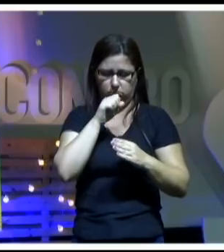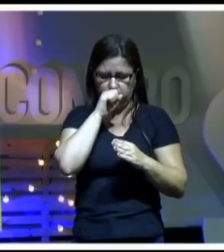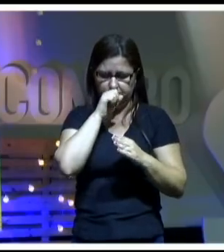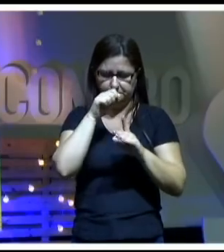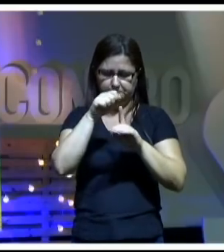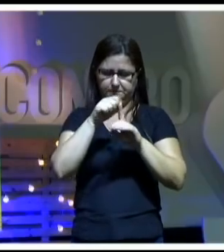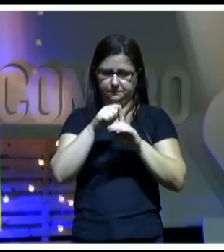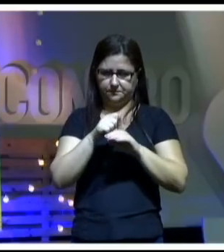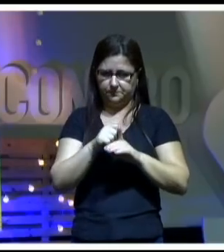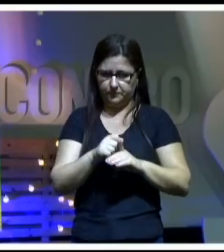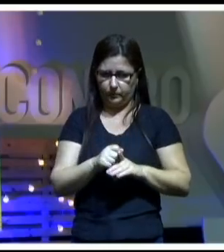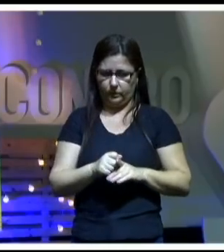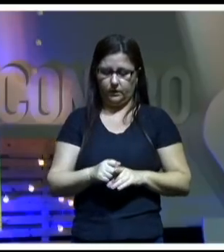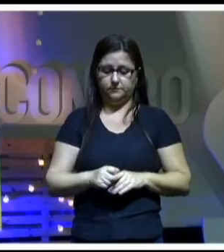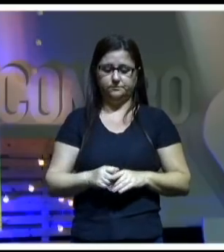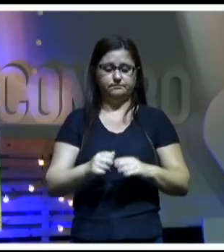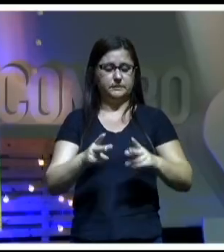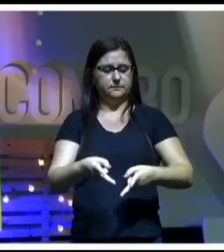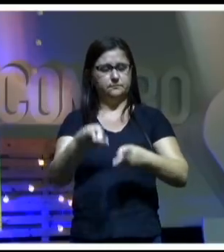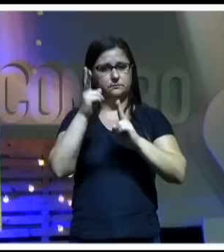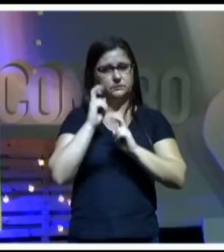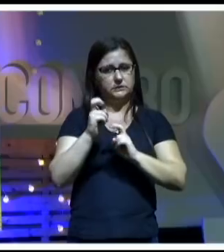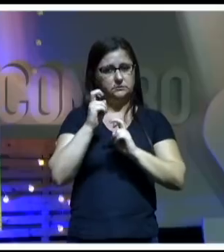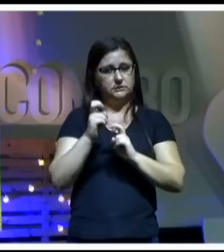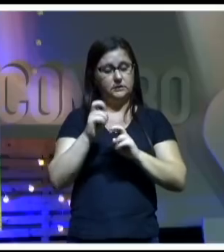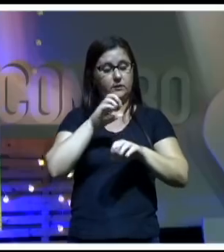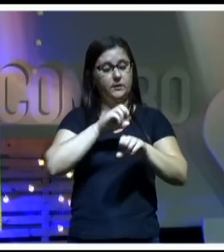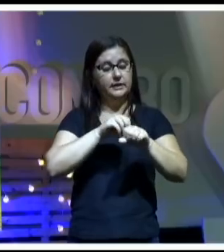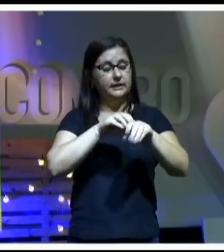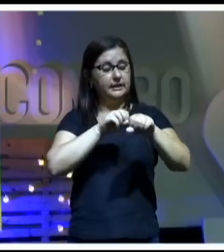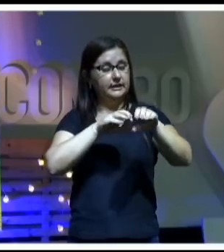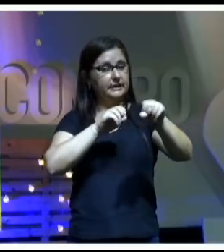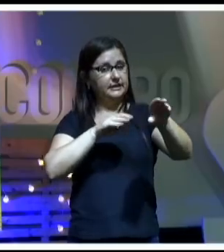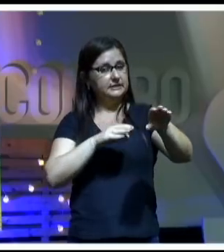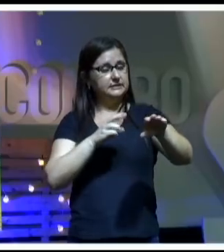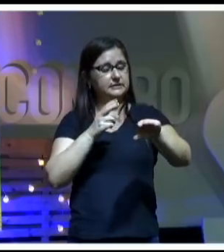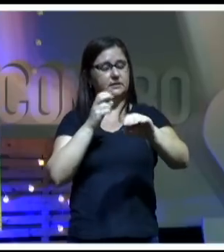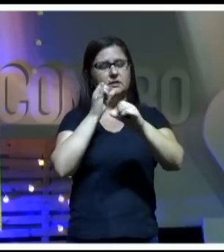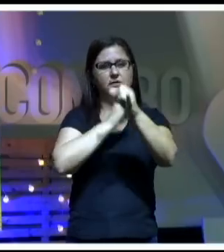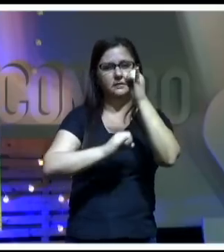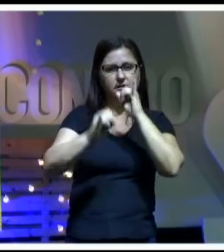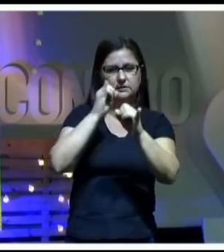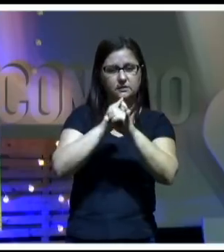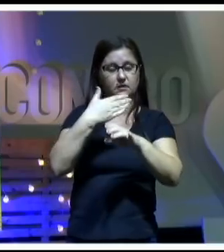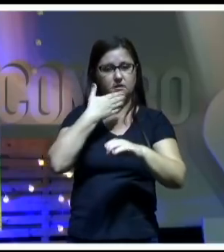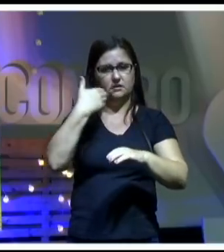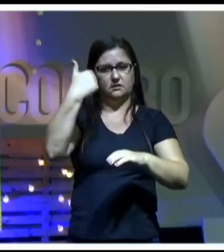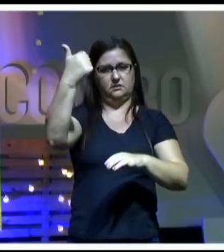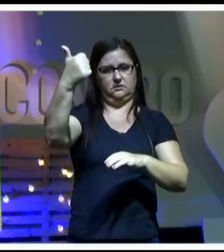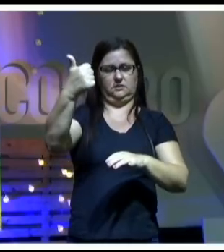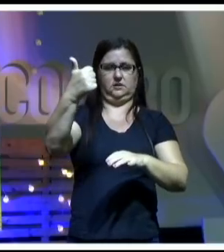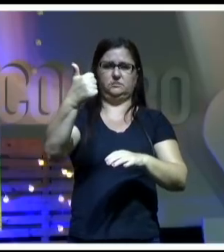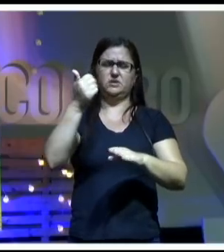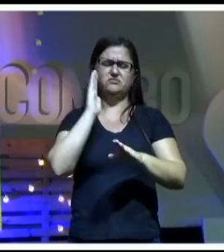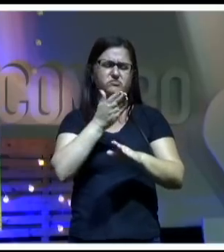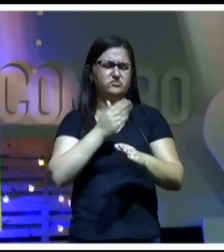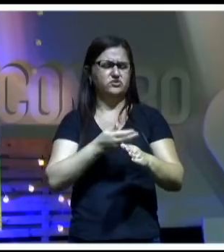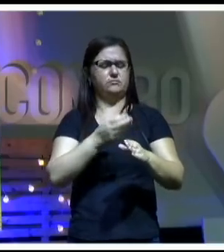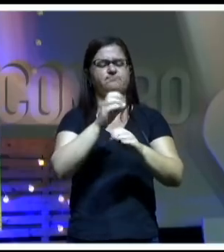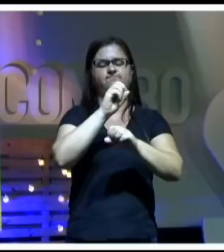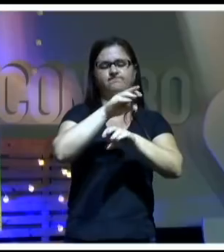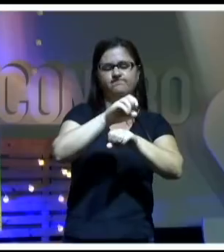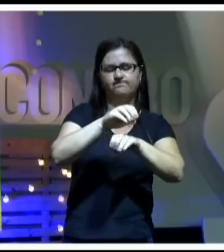fuller viu a sua popularidade de suas aulas online crescer 16% ao ano o seminário já duplicou os programas online